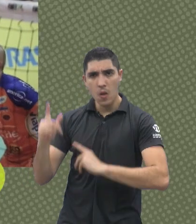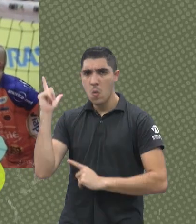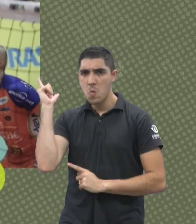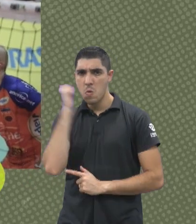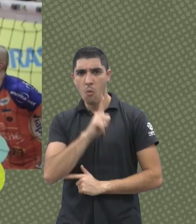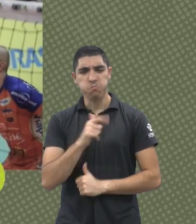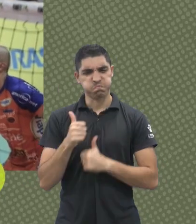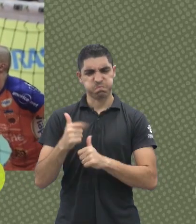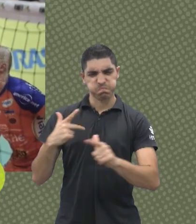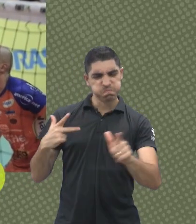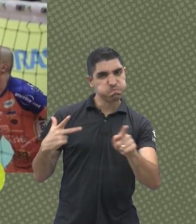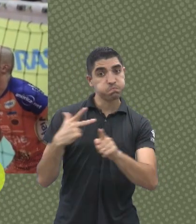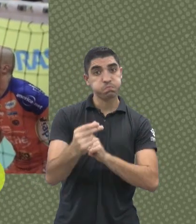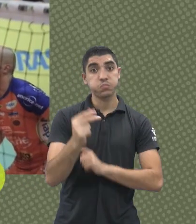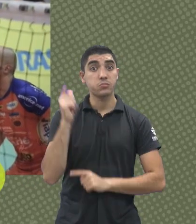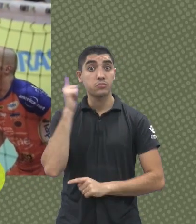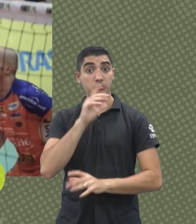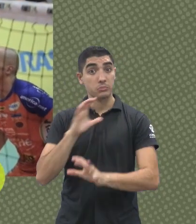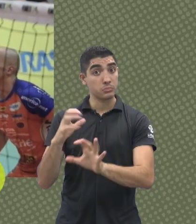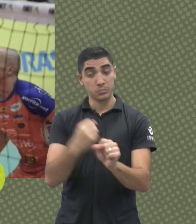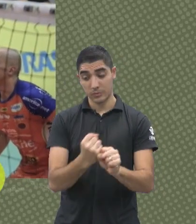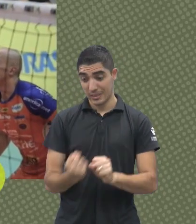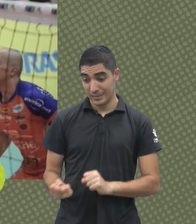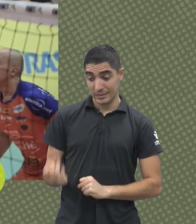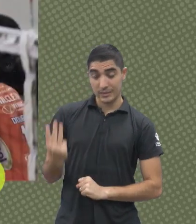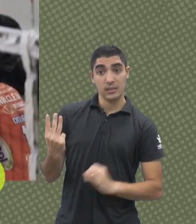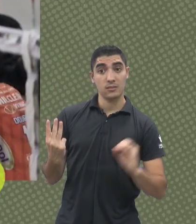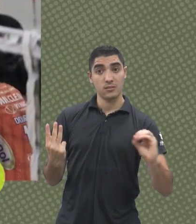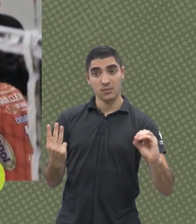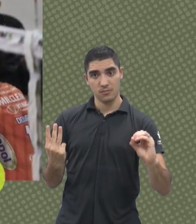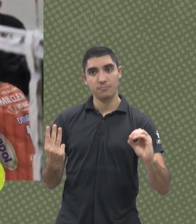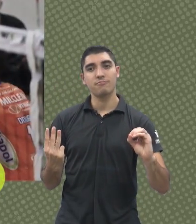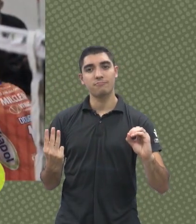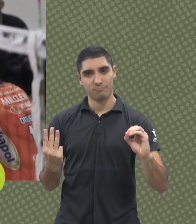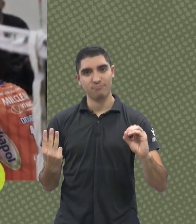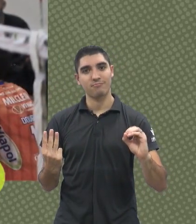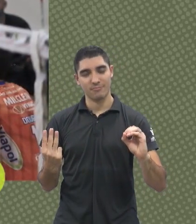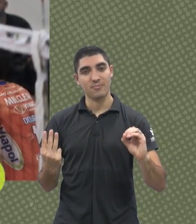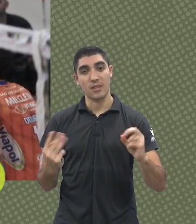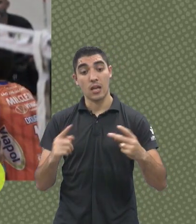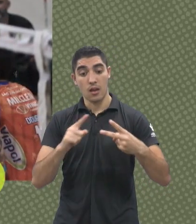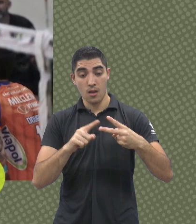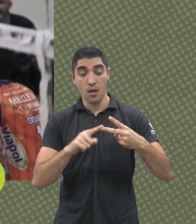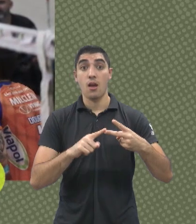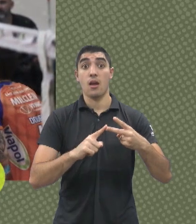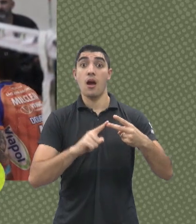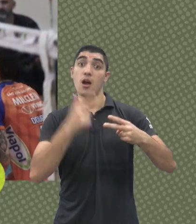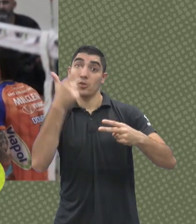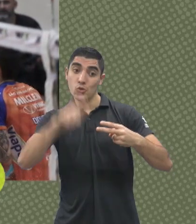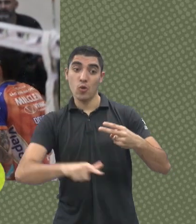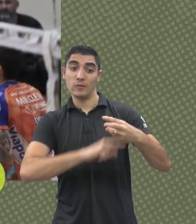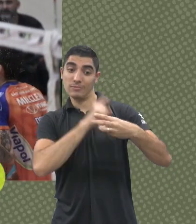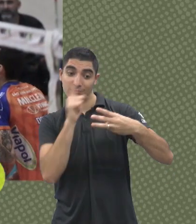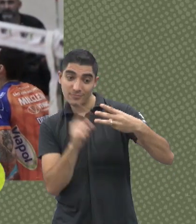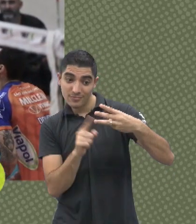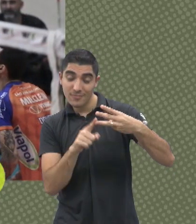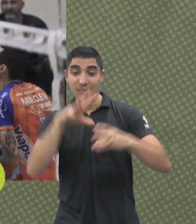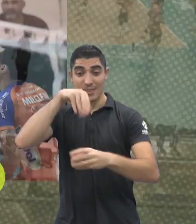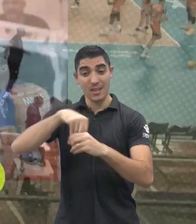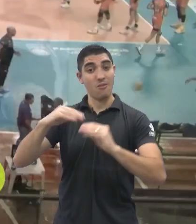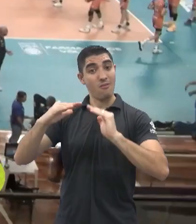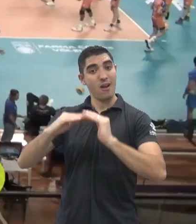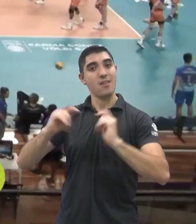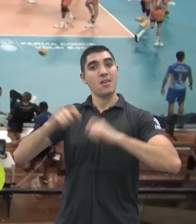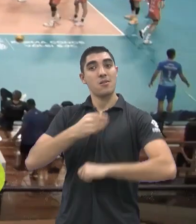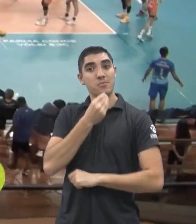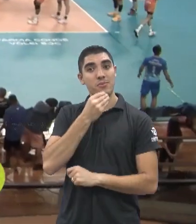irretocável, o São José fez 3-0 fora de casa e trouxe a decisão da vaga novamente para São José dos Campos.